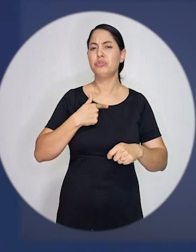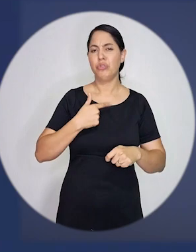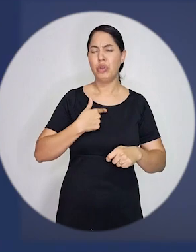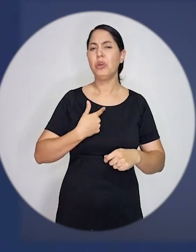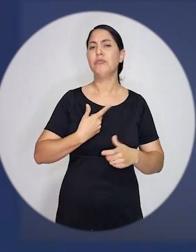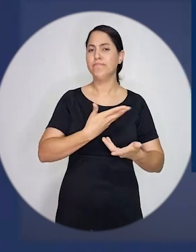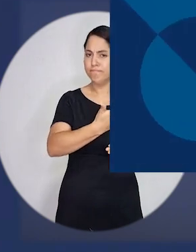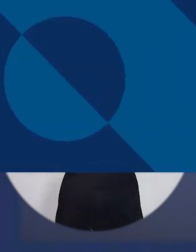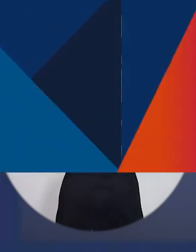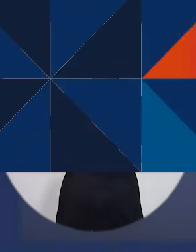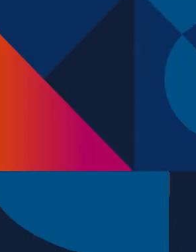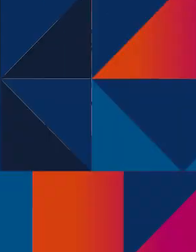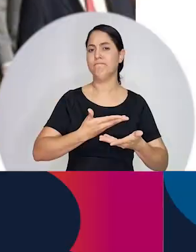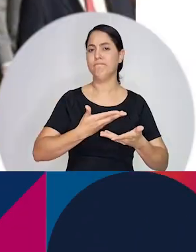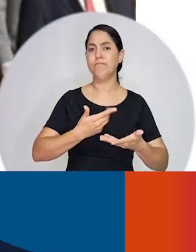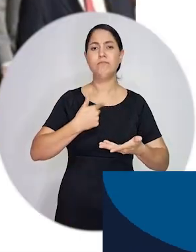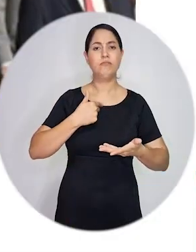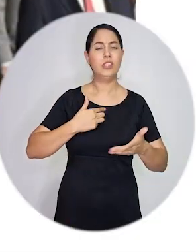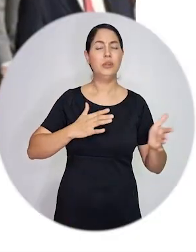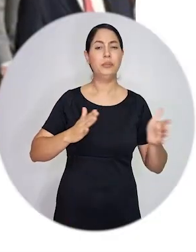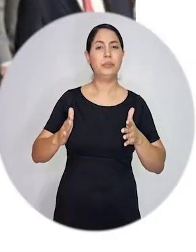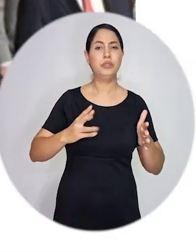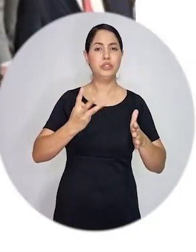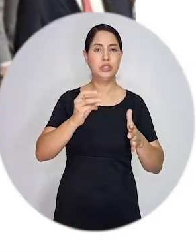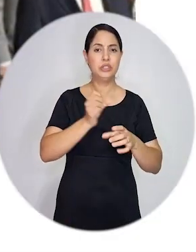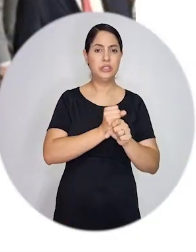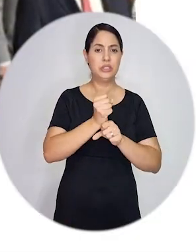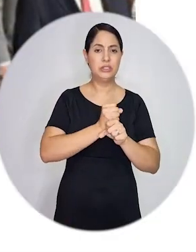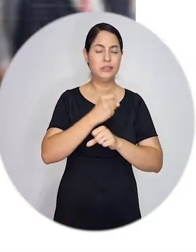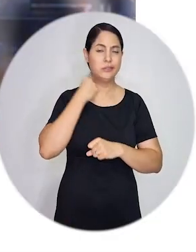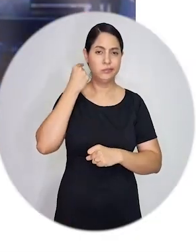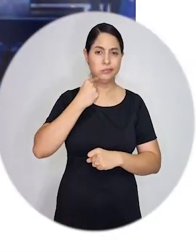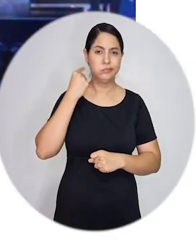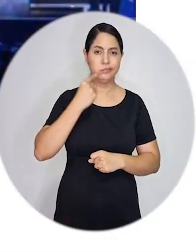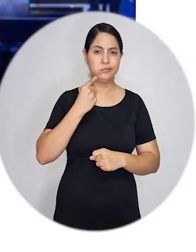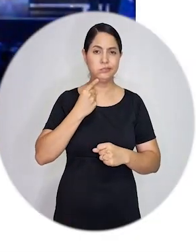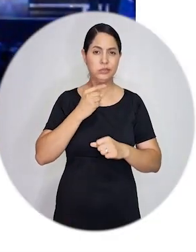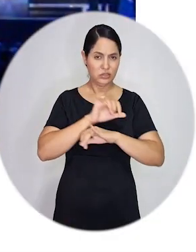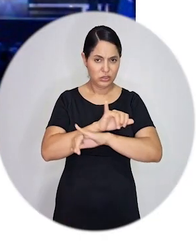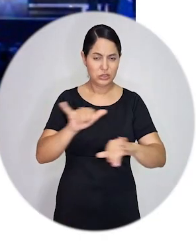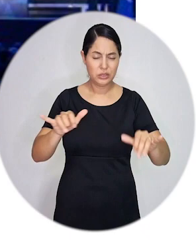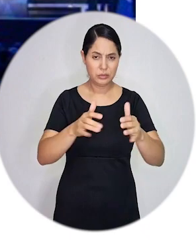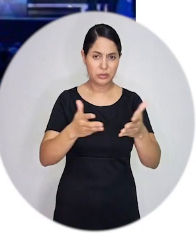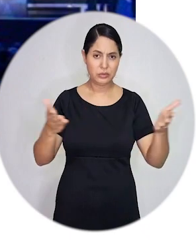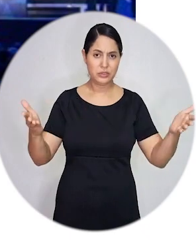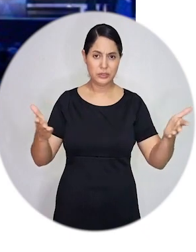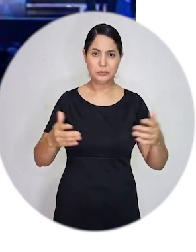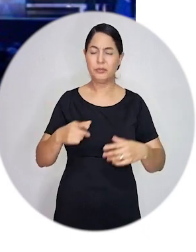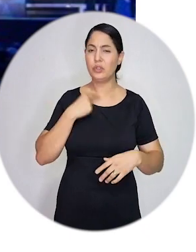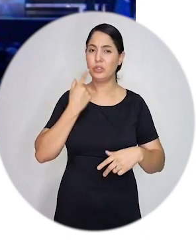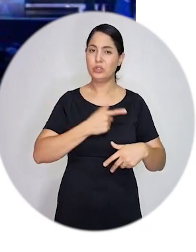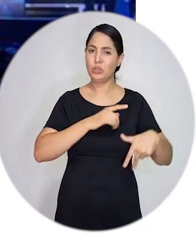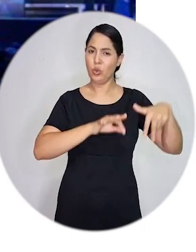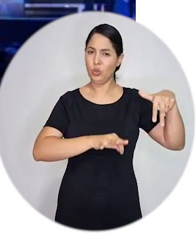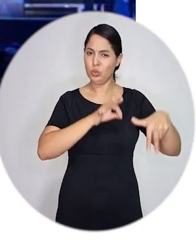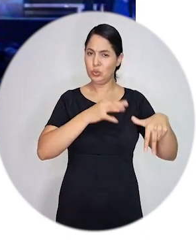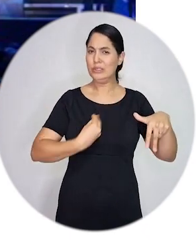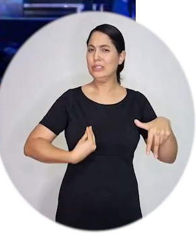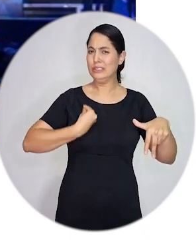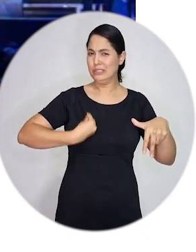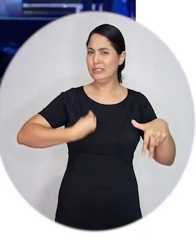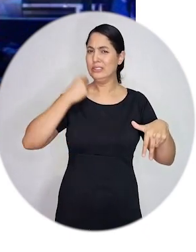que é possível. Eu fui advogado 30 anos e queria dizer para todos, a vida de juiz é uma